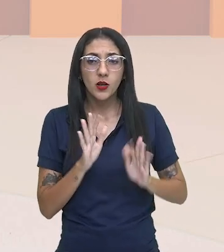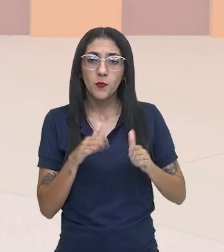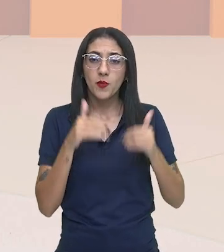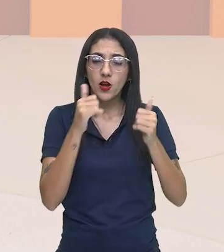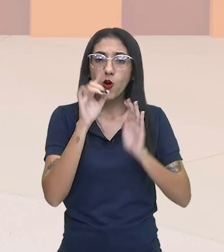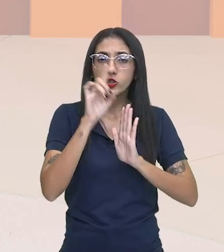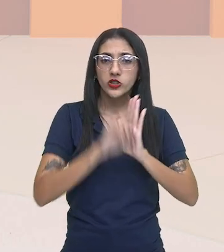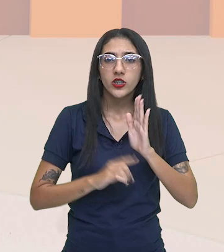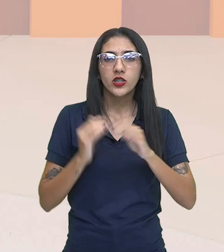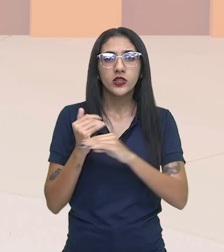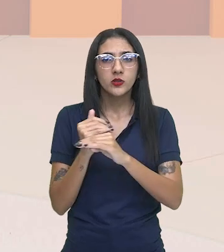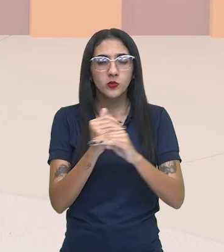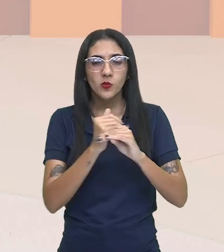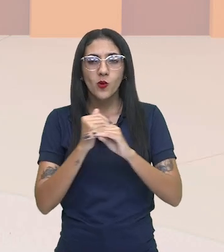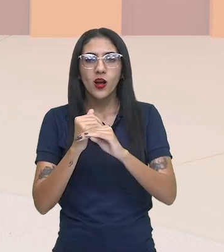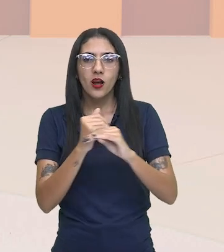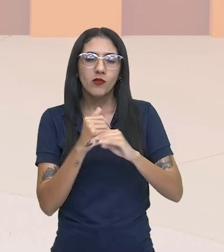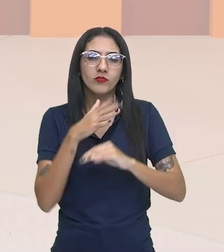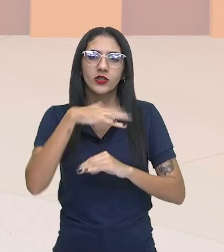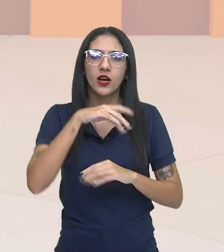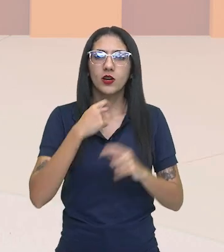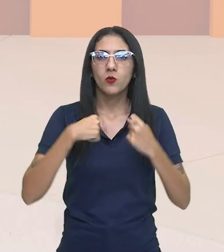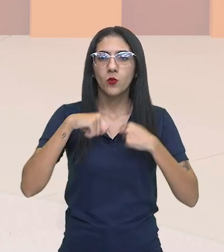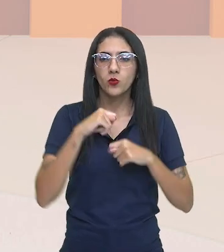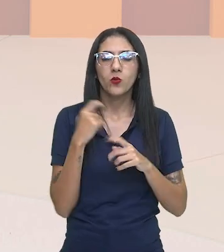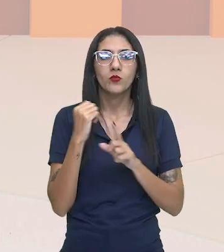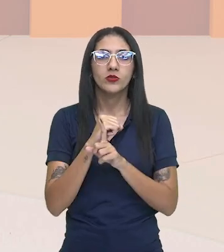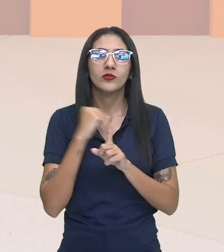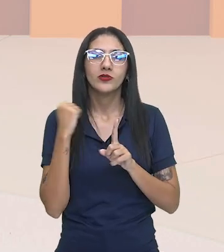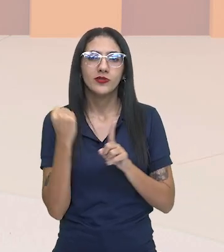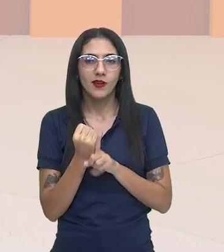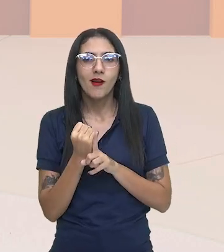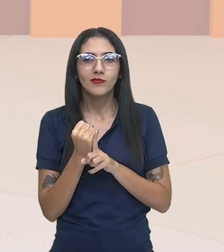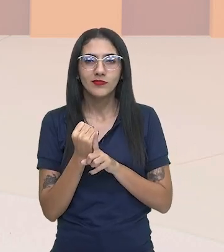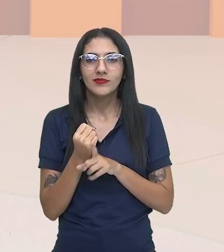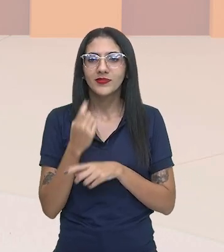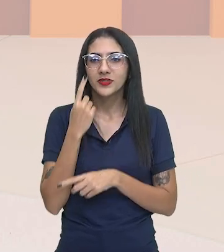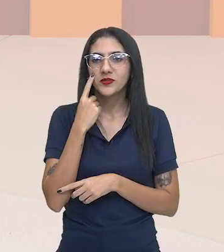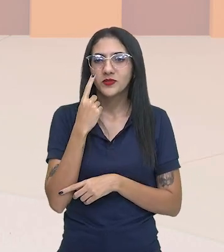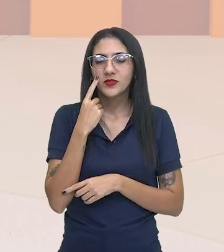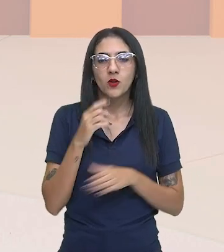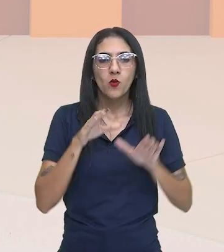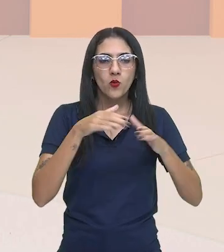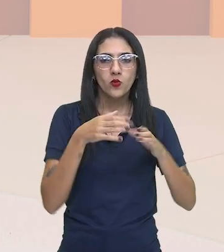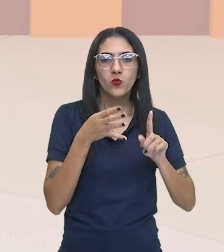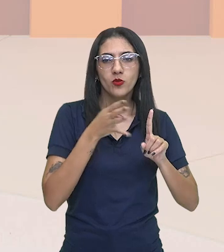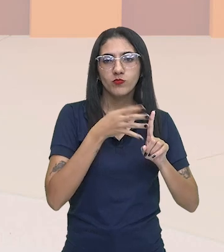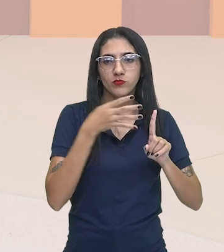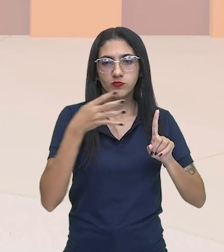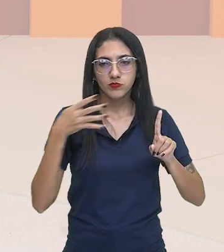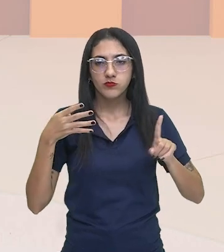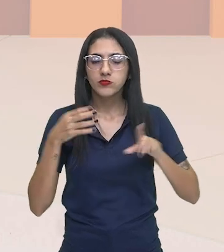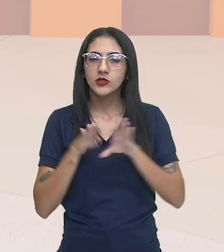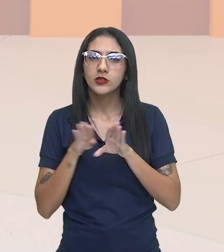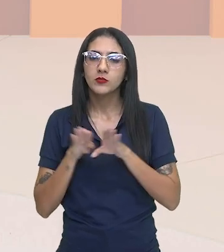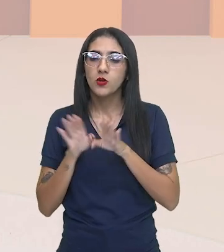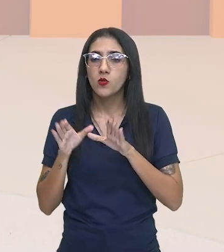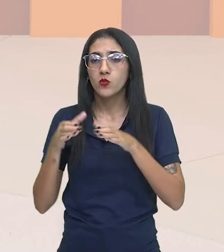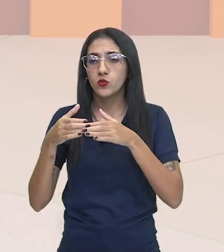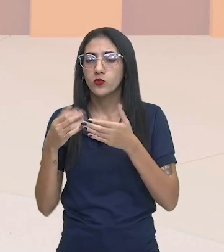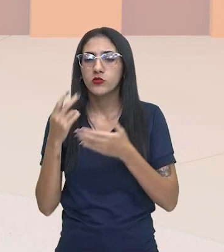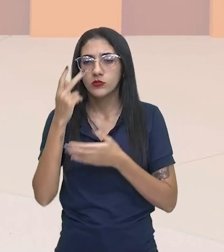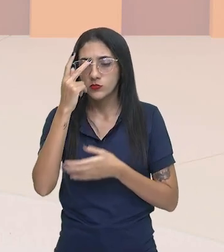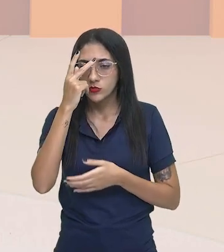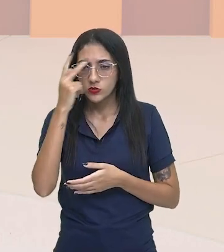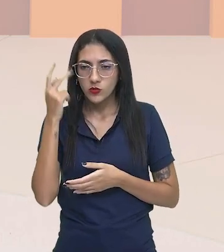que acreditam ser injustiças econômicas e sociais, né? No caso aí dos LGBTQIA+, os movimentos LGBT,